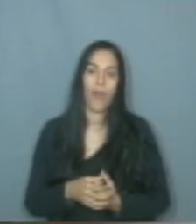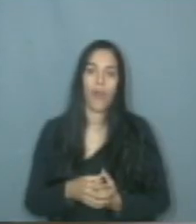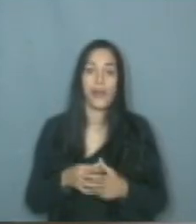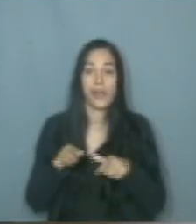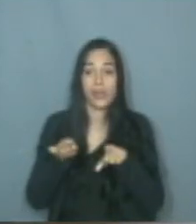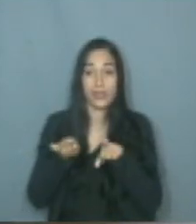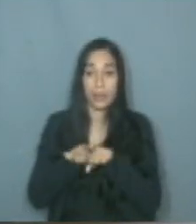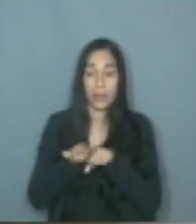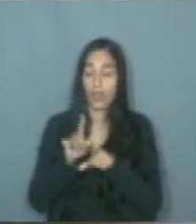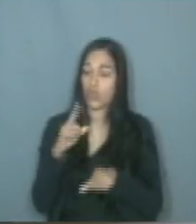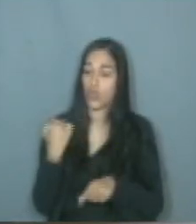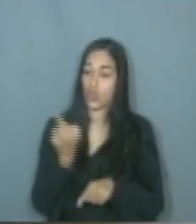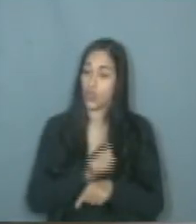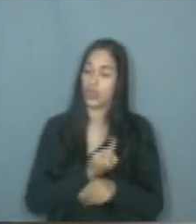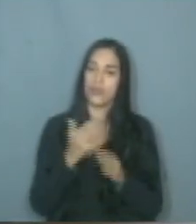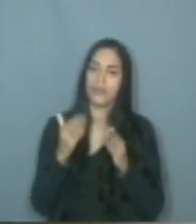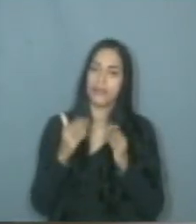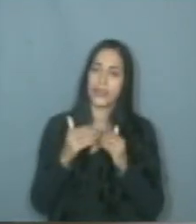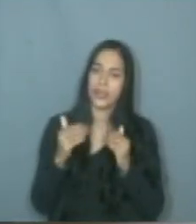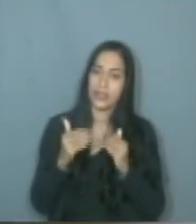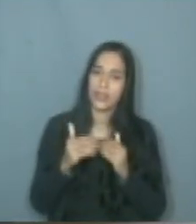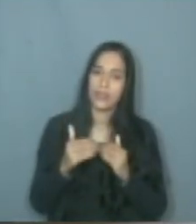Também pedimos